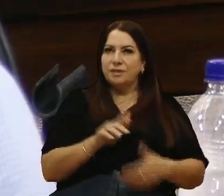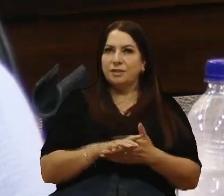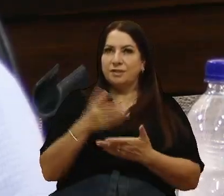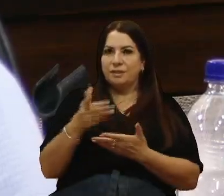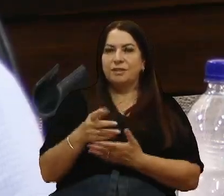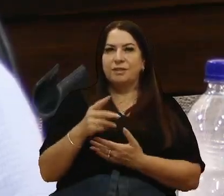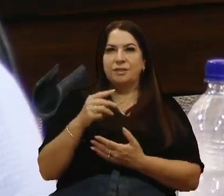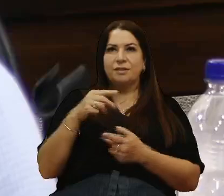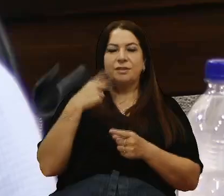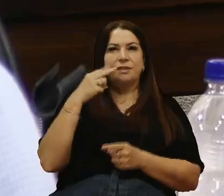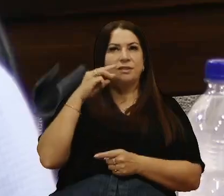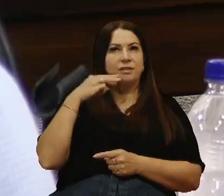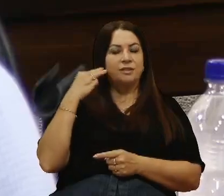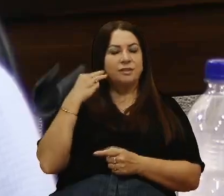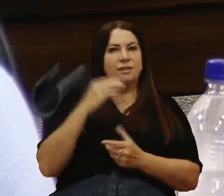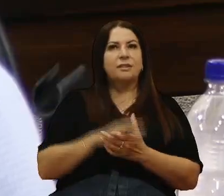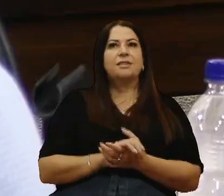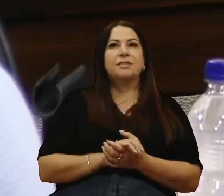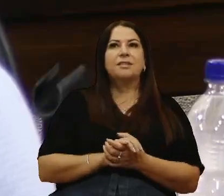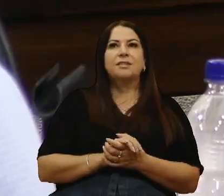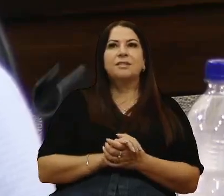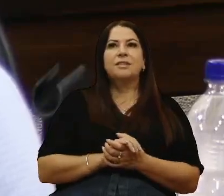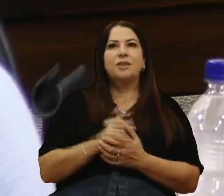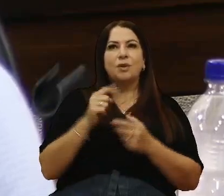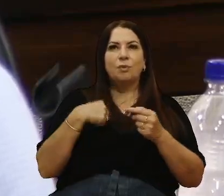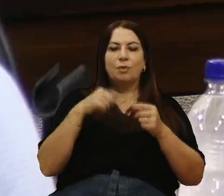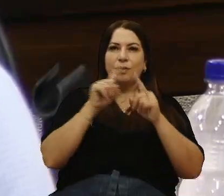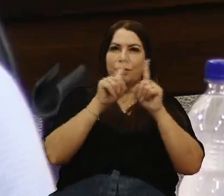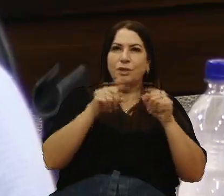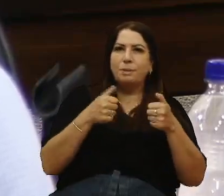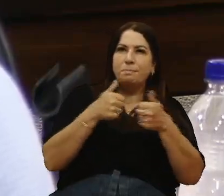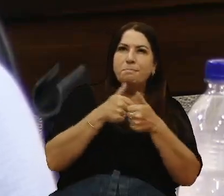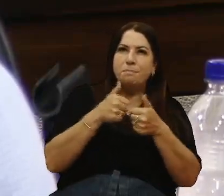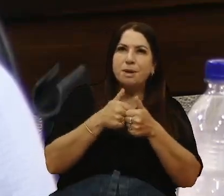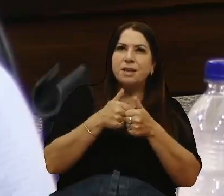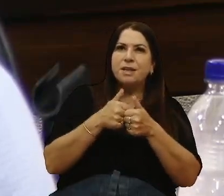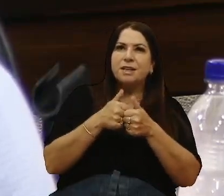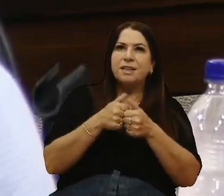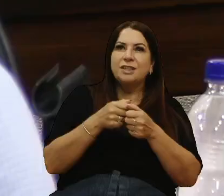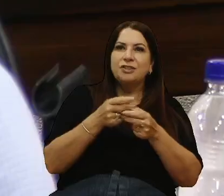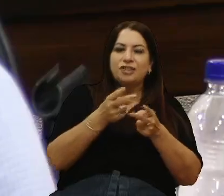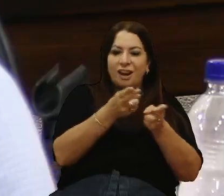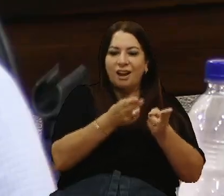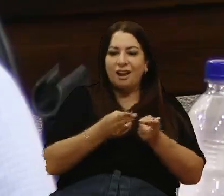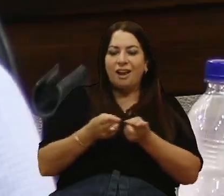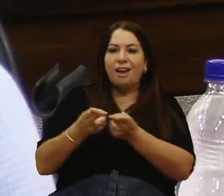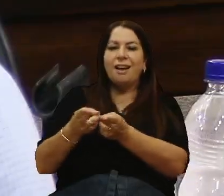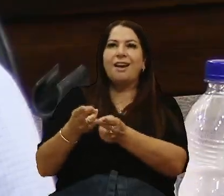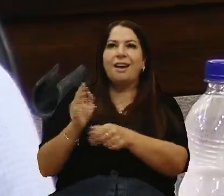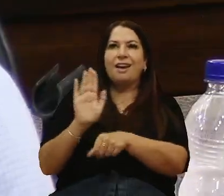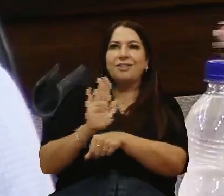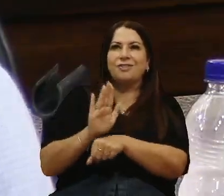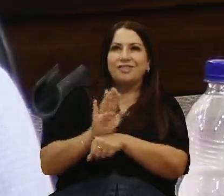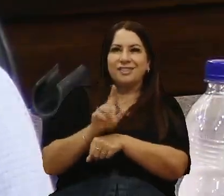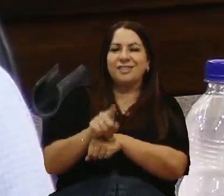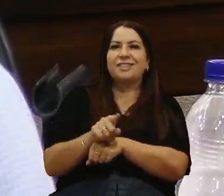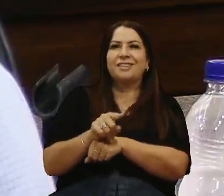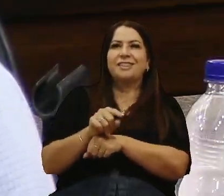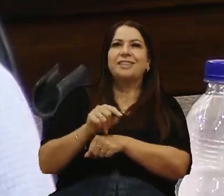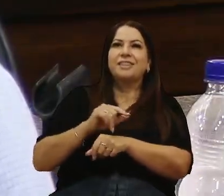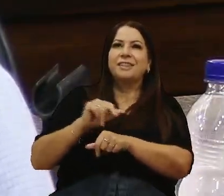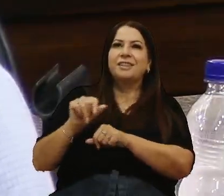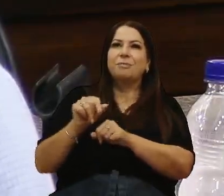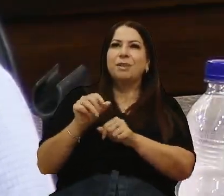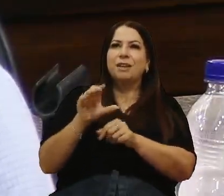vereadora Marisol, eu era funcionário da empresa próxima ali, a gente ia lá com a empilhadeira ajudar, né, a mover